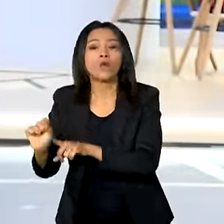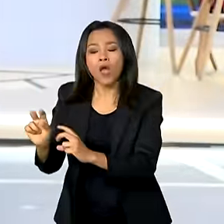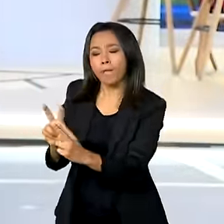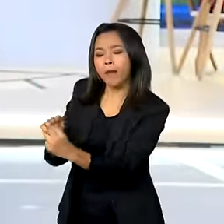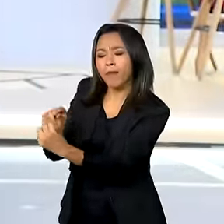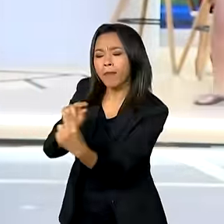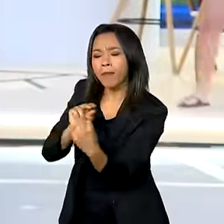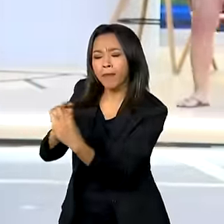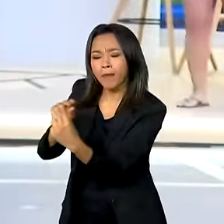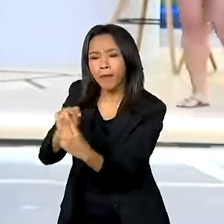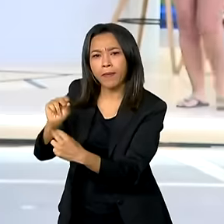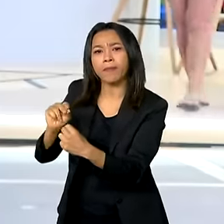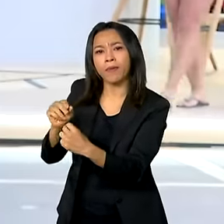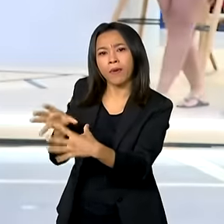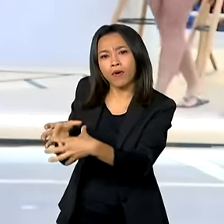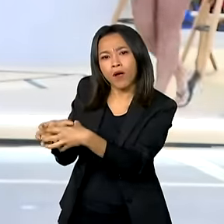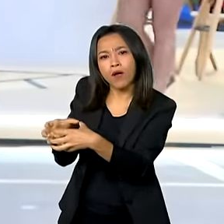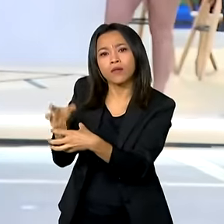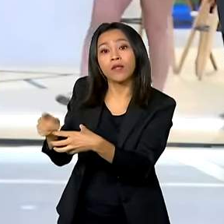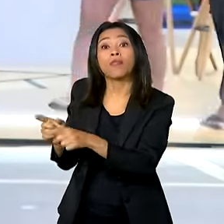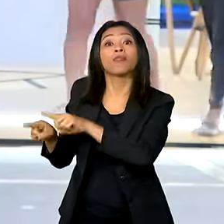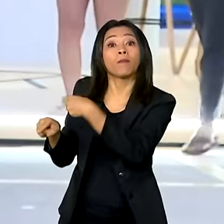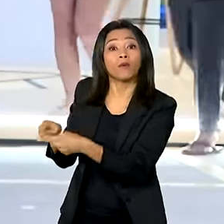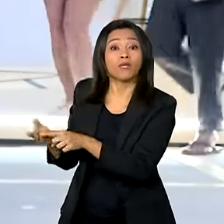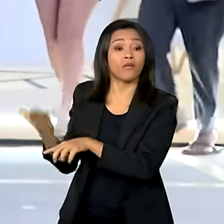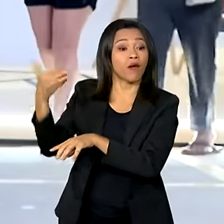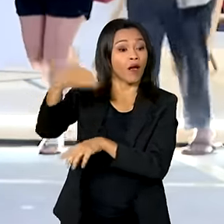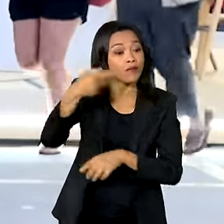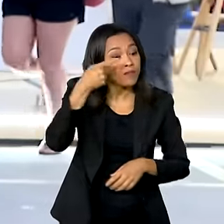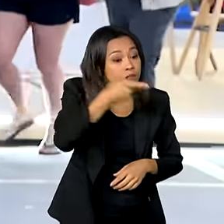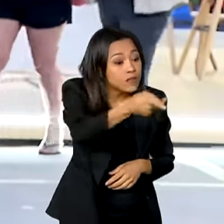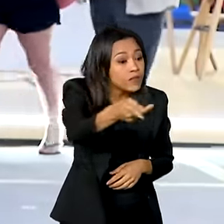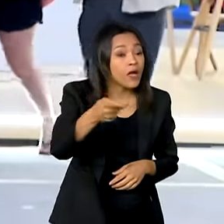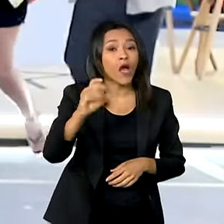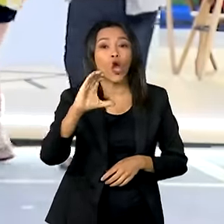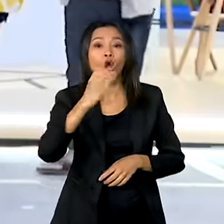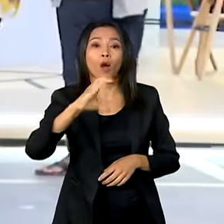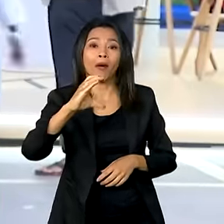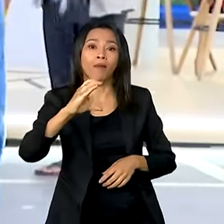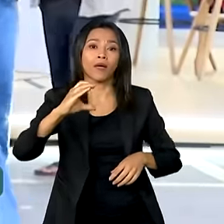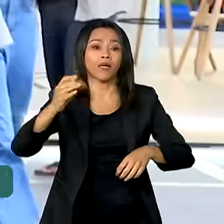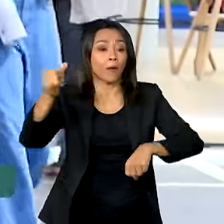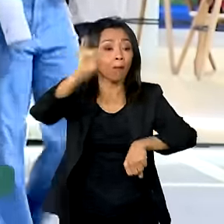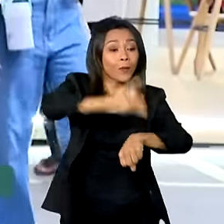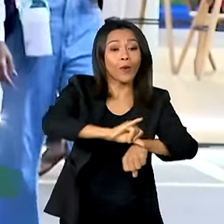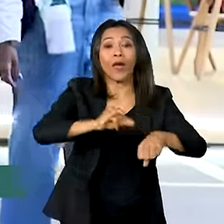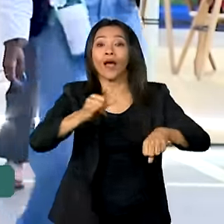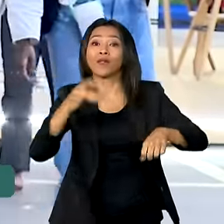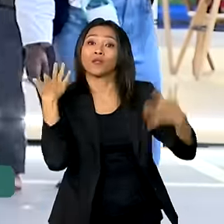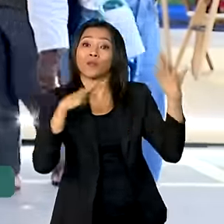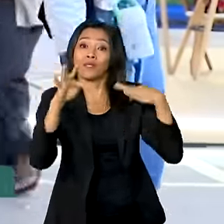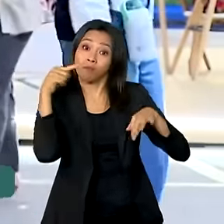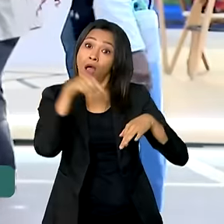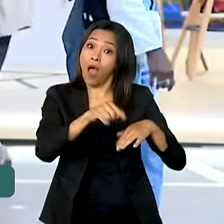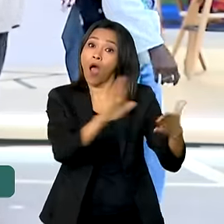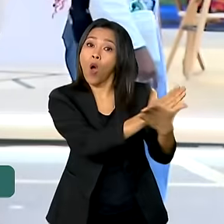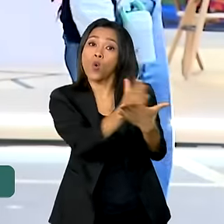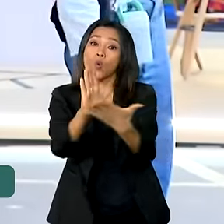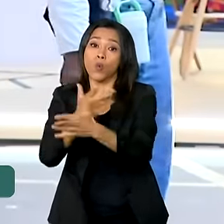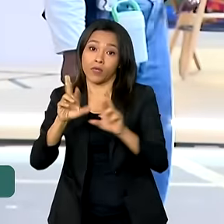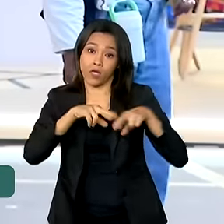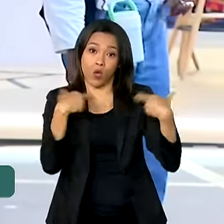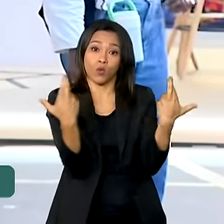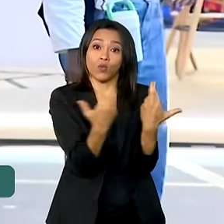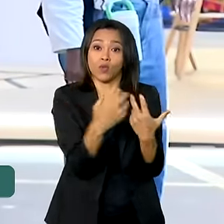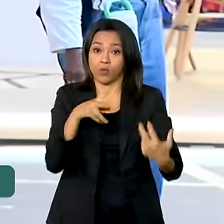assessores. Na parte da tarde, ele vai visitar o Forte de Copacabana, local onde serão realizadas algumas reuniões do presidente